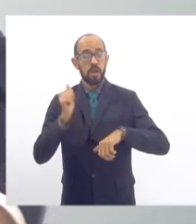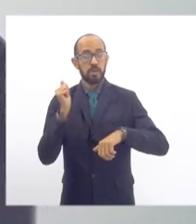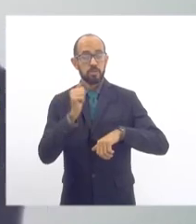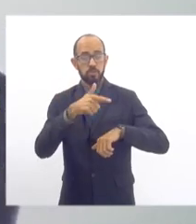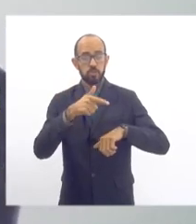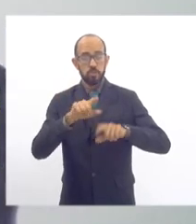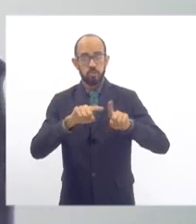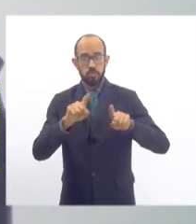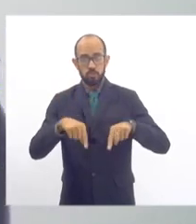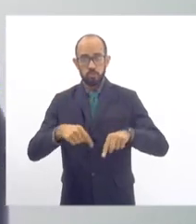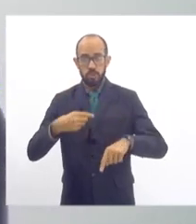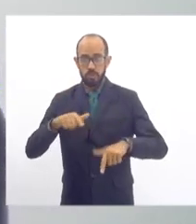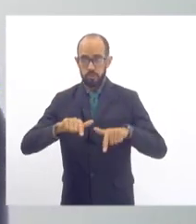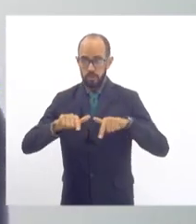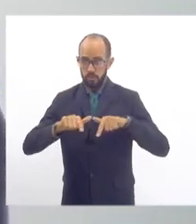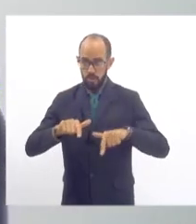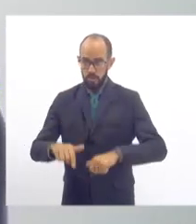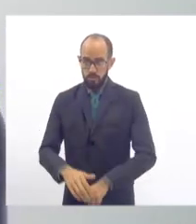ativo.